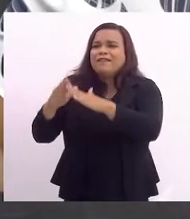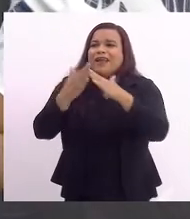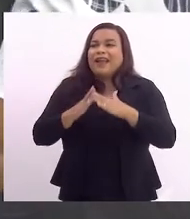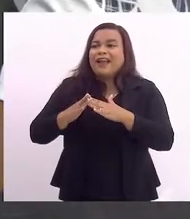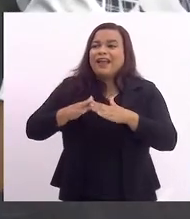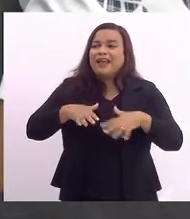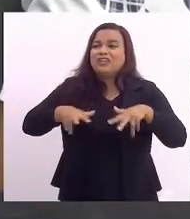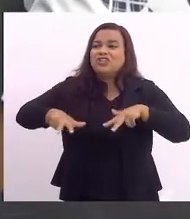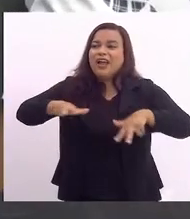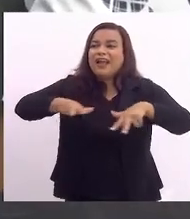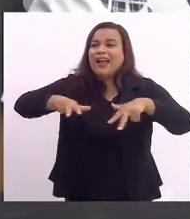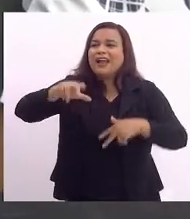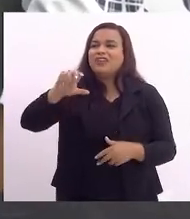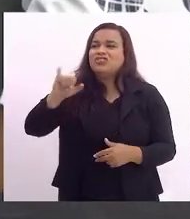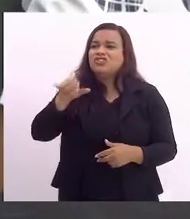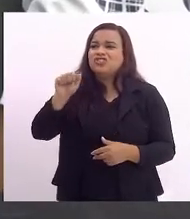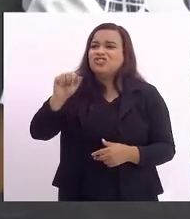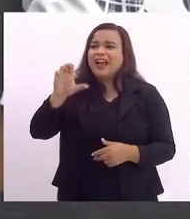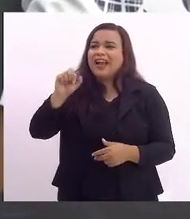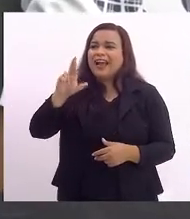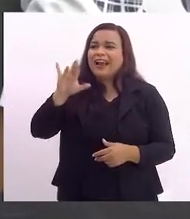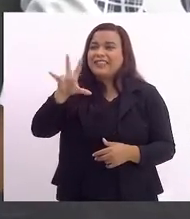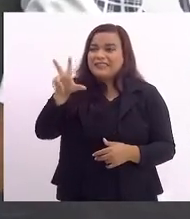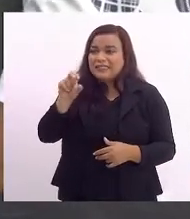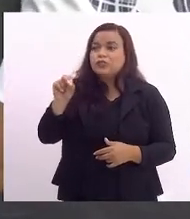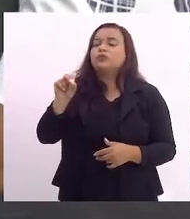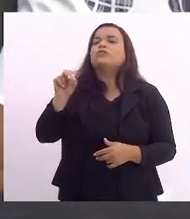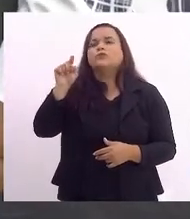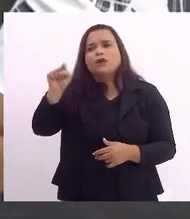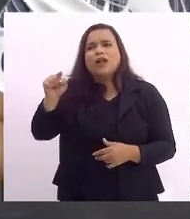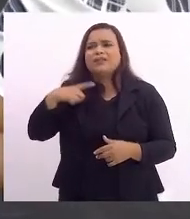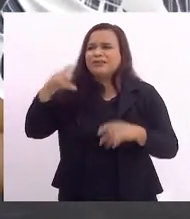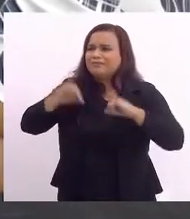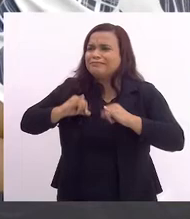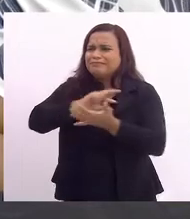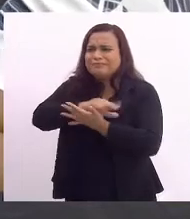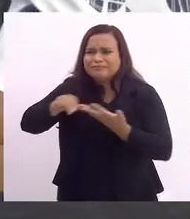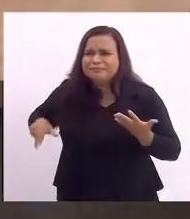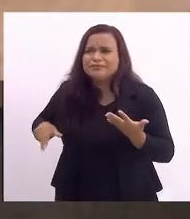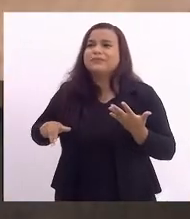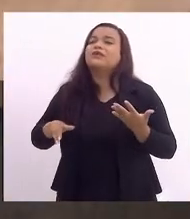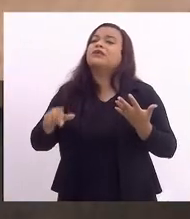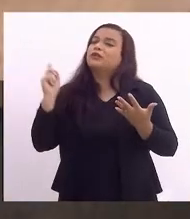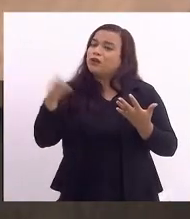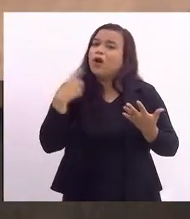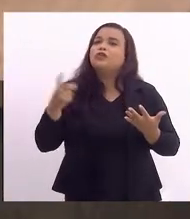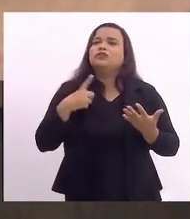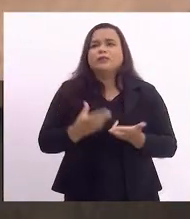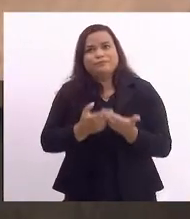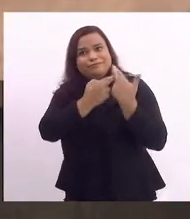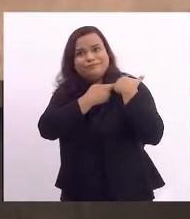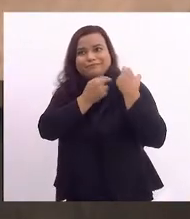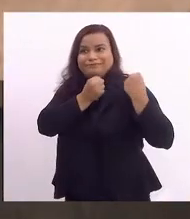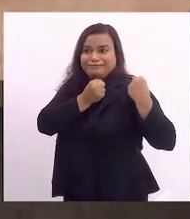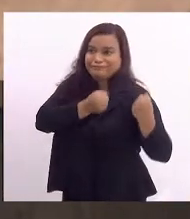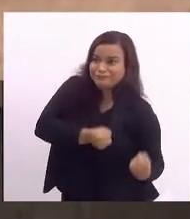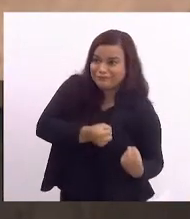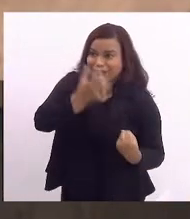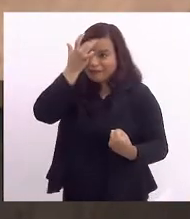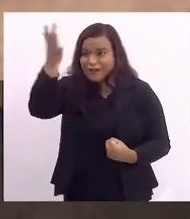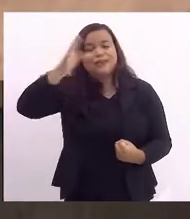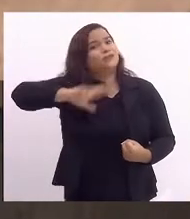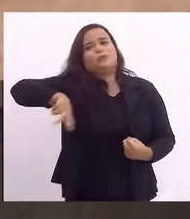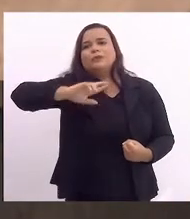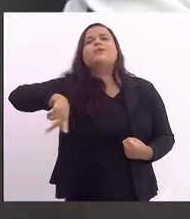nossa memória, do nosso direito ao luto, não deixa a gente mentir. A gente tem uma tarefa que não vai ser fácil, não está sendo, nunca